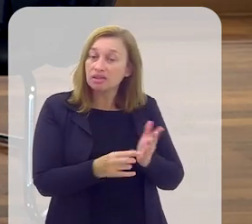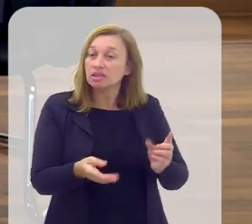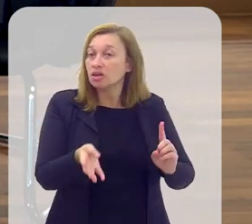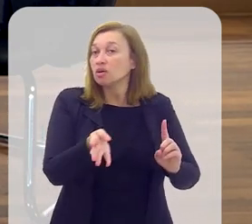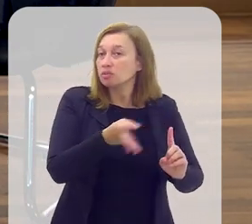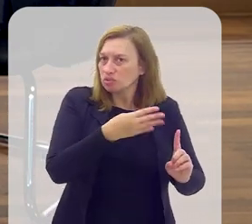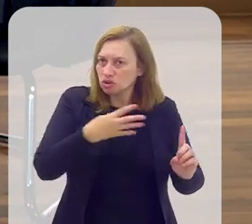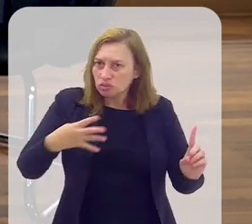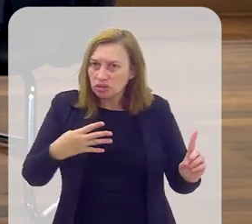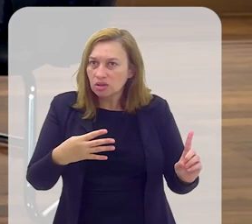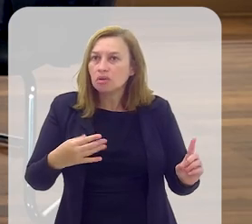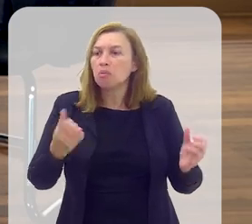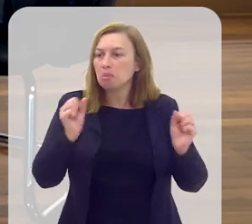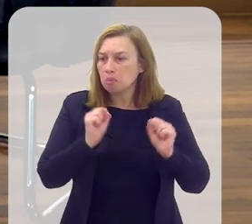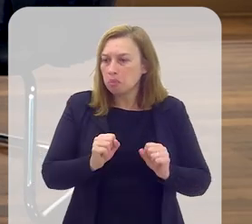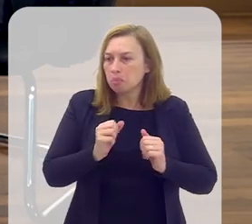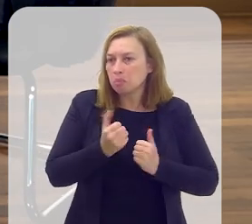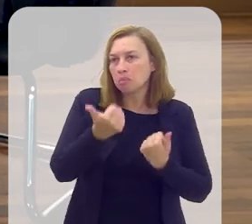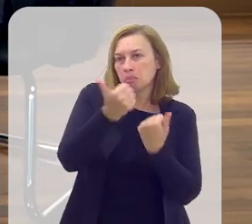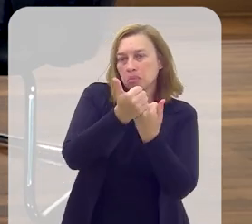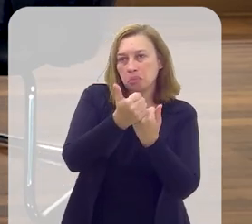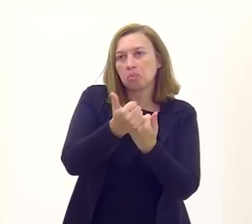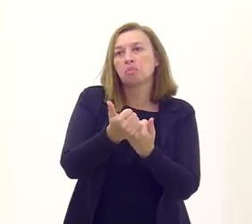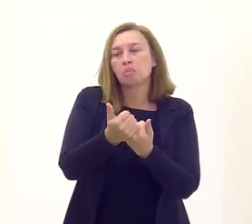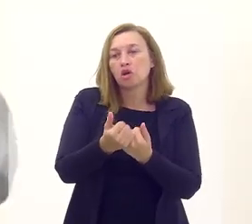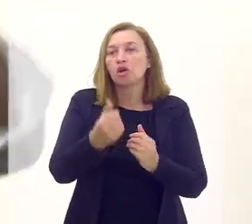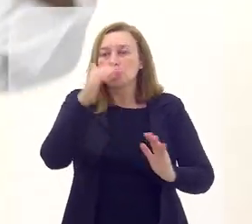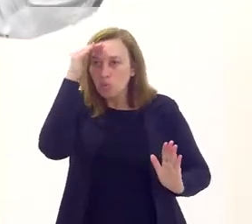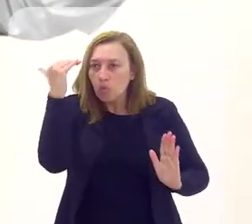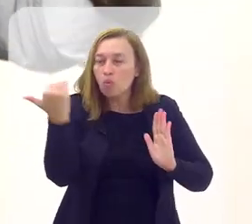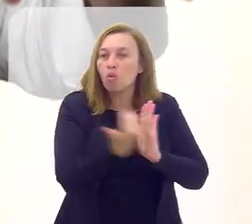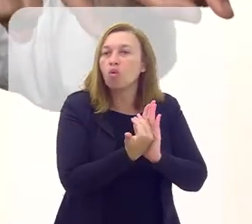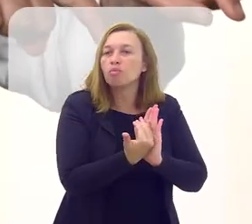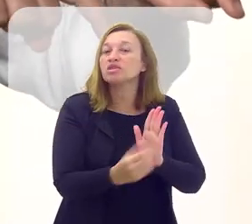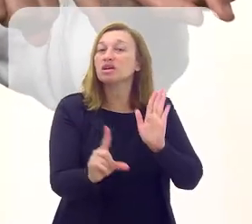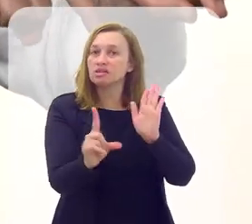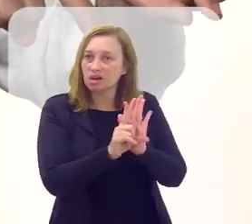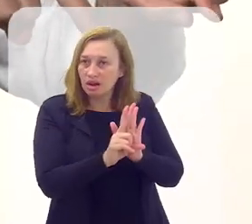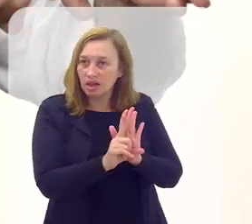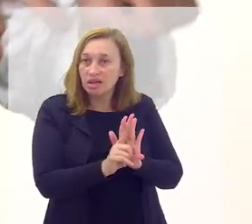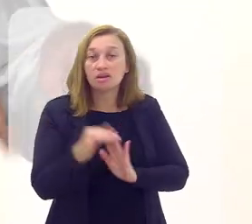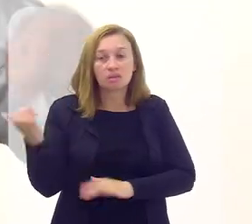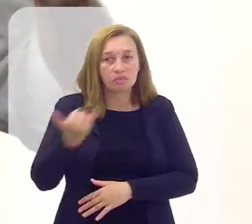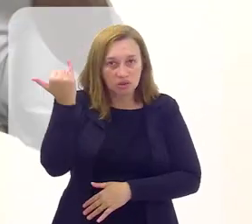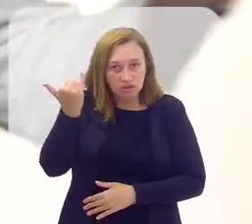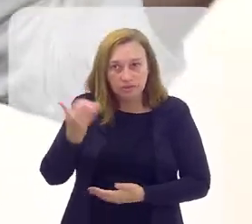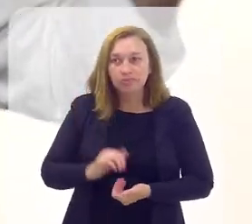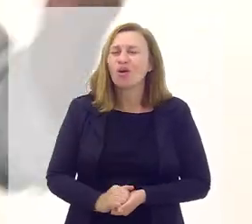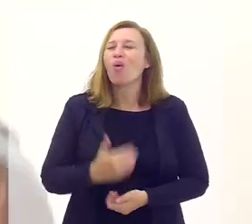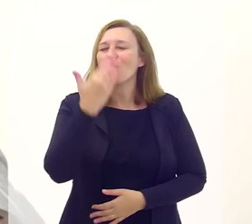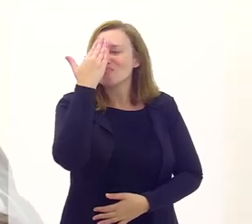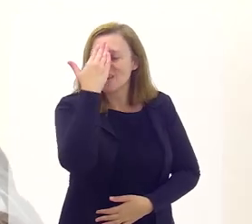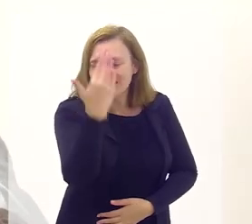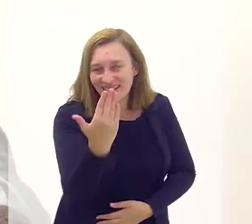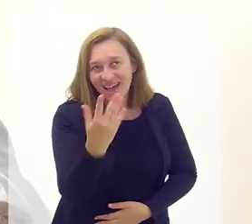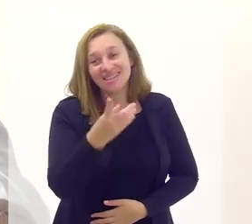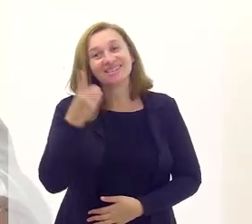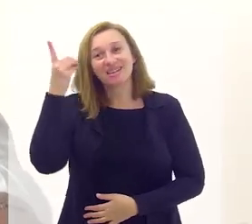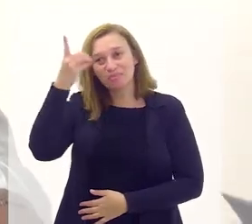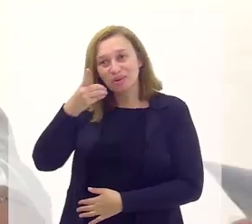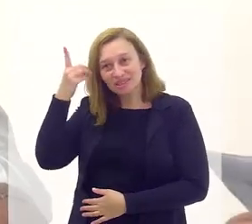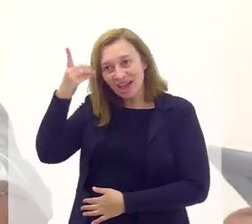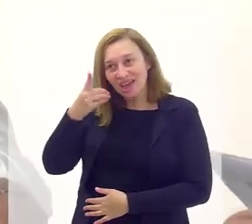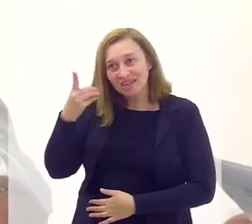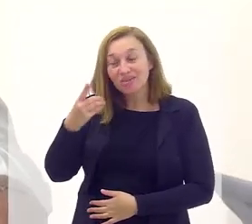leis pró-LGBT, punir os estabelecimentos que discriminam e fazer o cúmplice dessas leis tão importantes. Muito